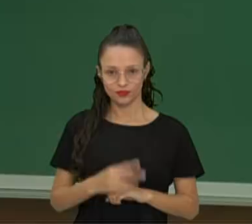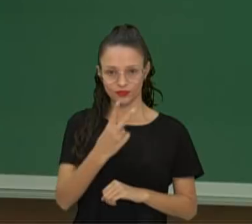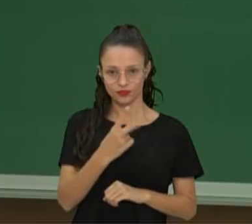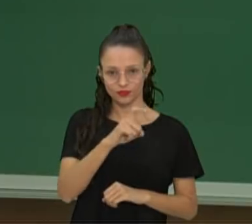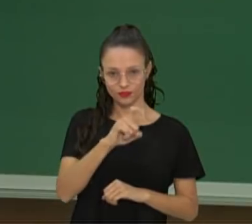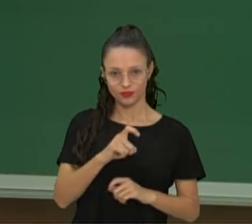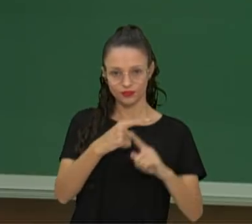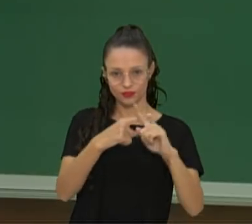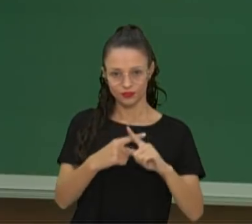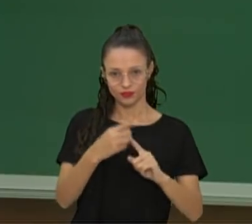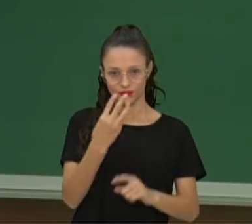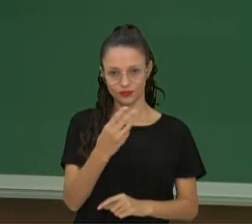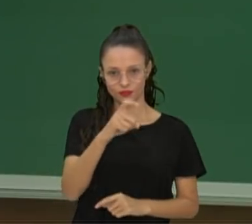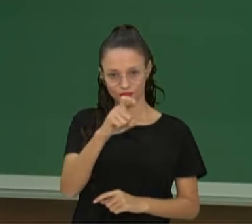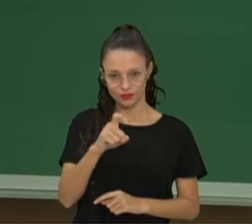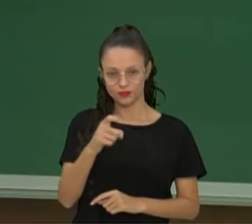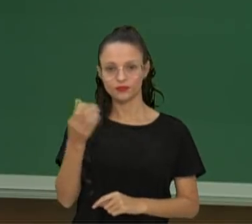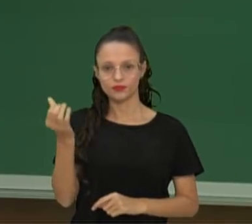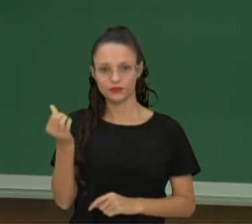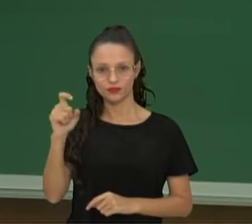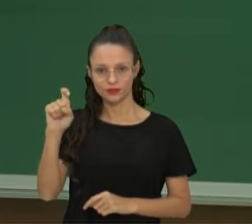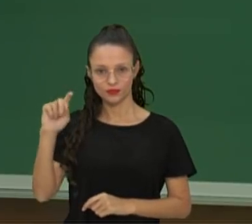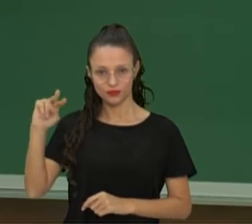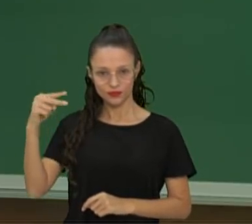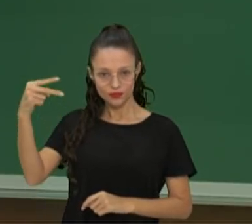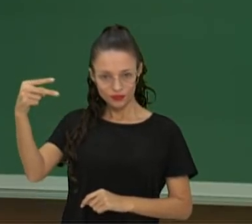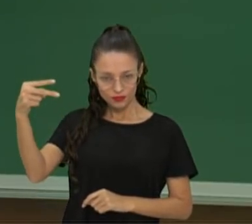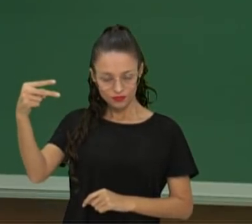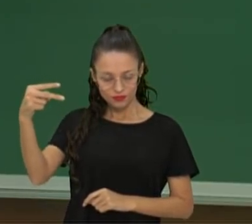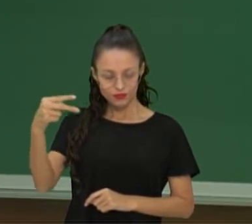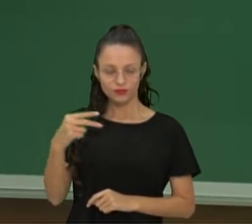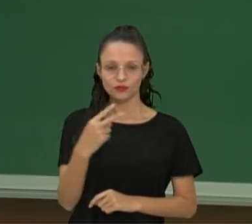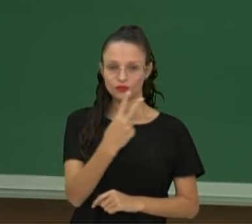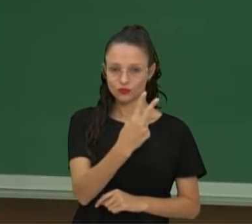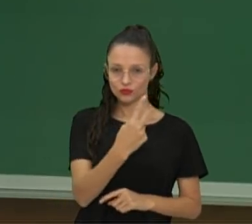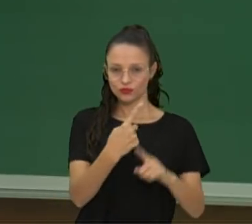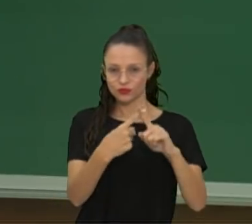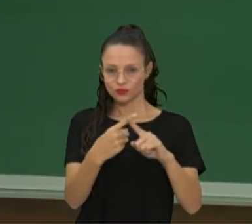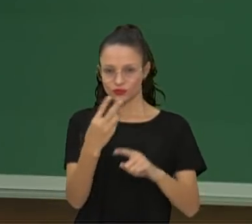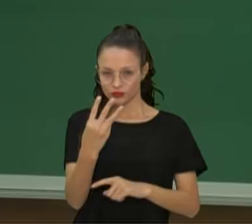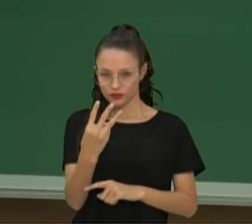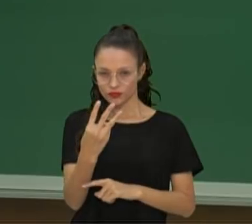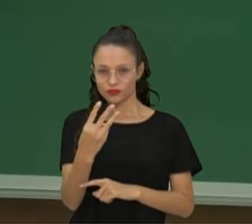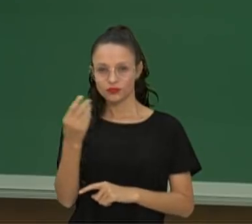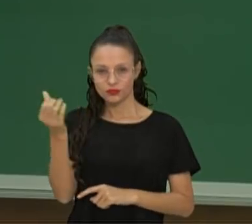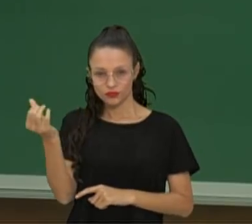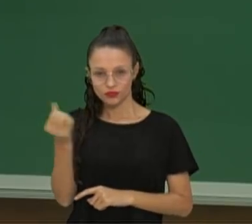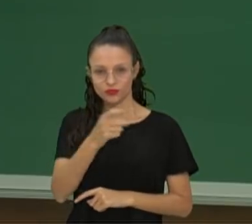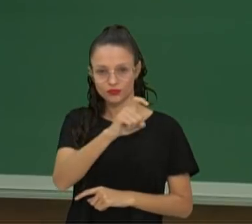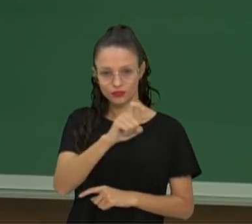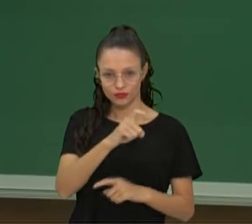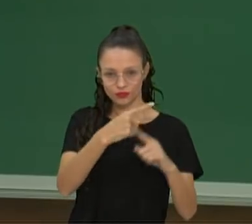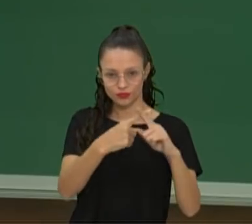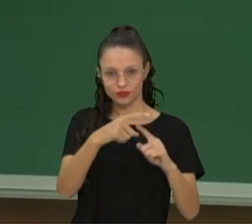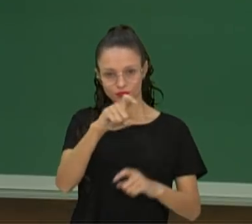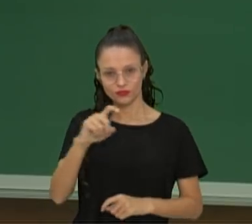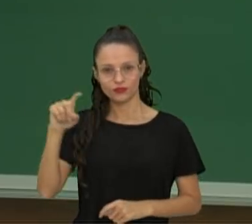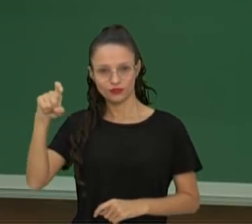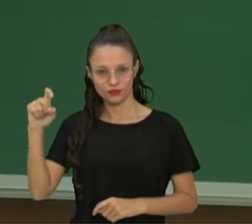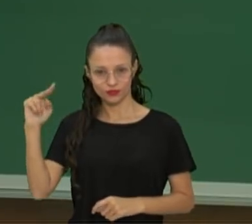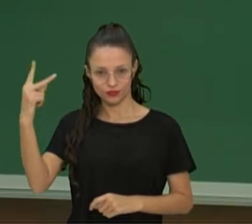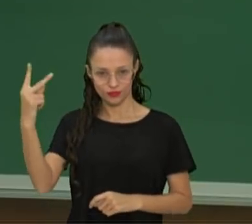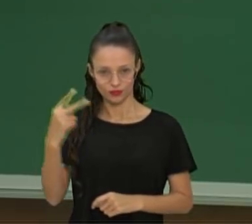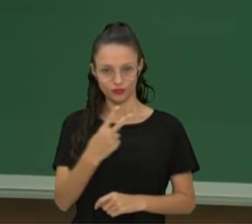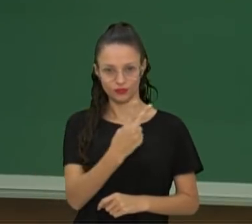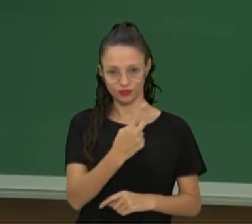2x vezes 3x, 6x ao quadrado. 2 vezes 3 é 6, x vezes x, x ao quadrado. 2x